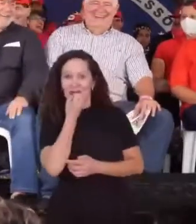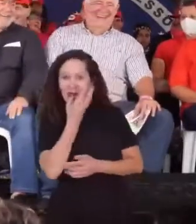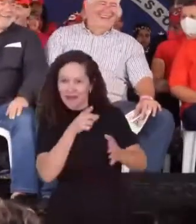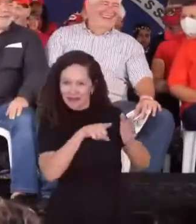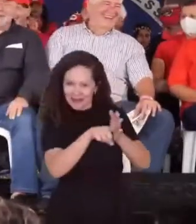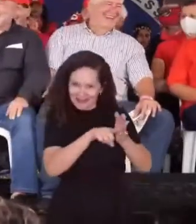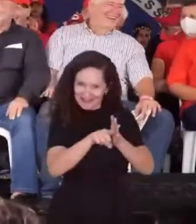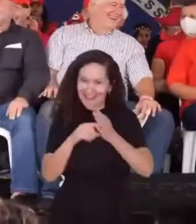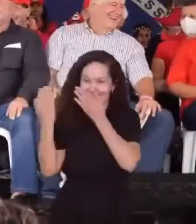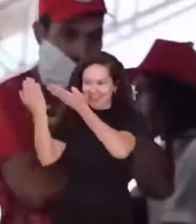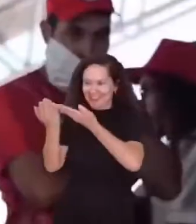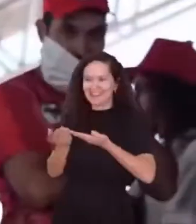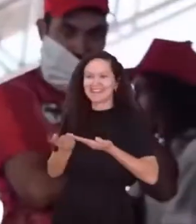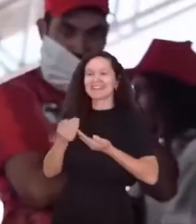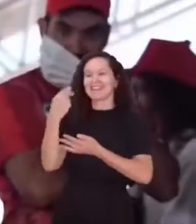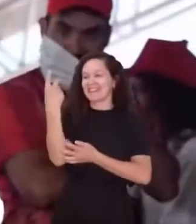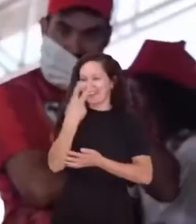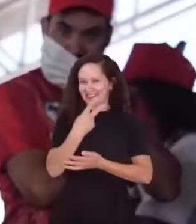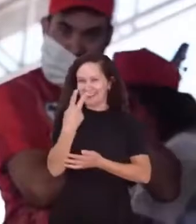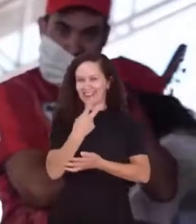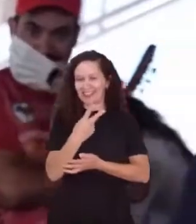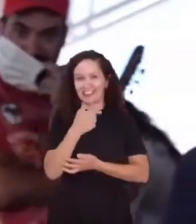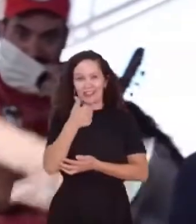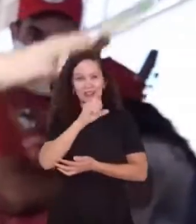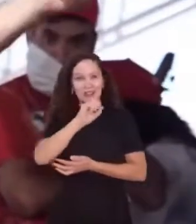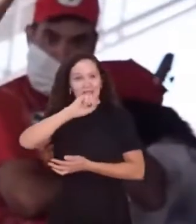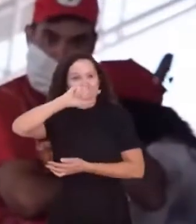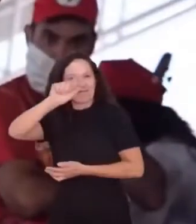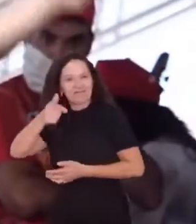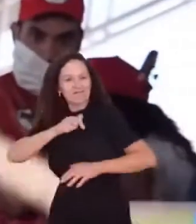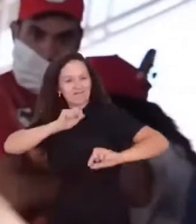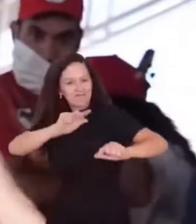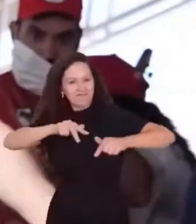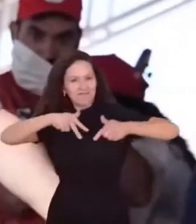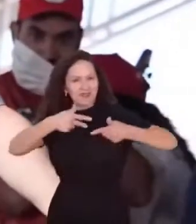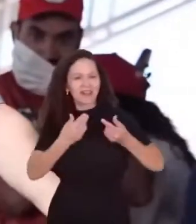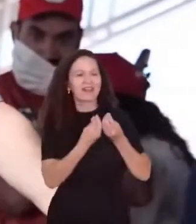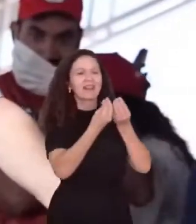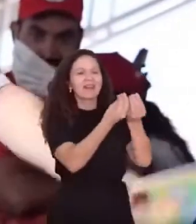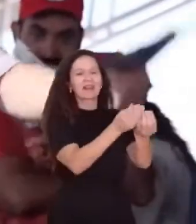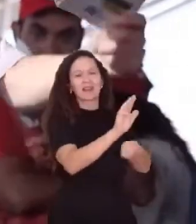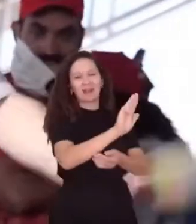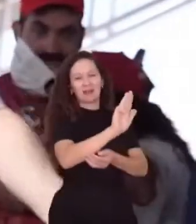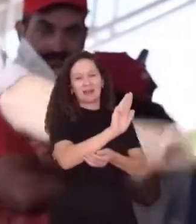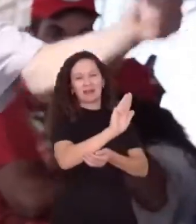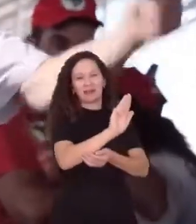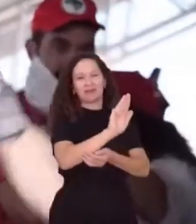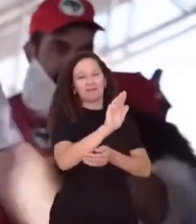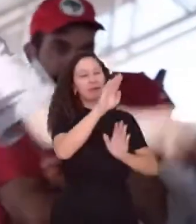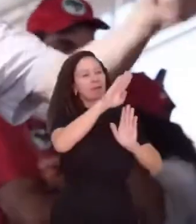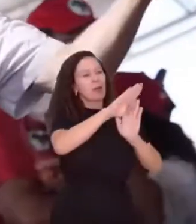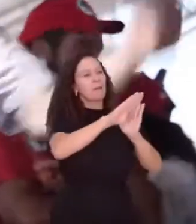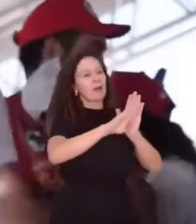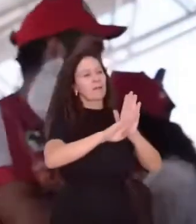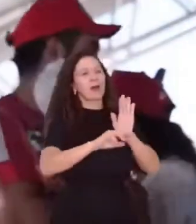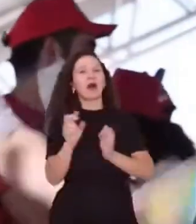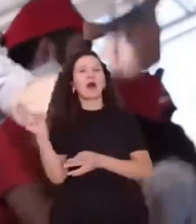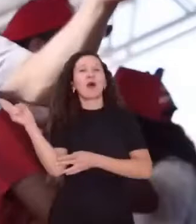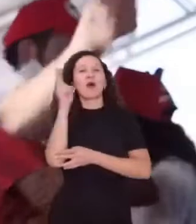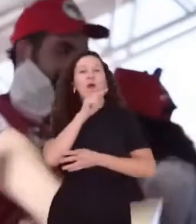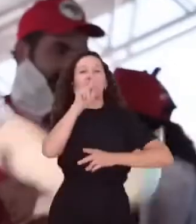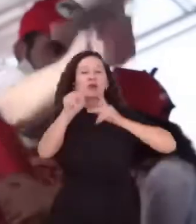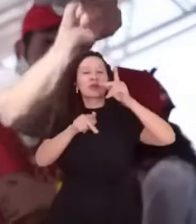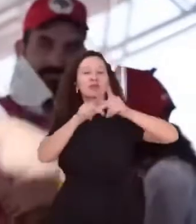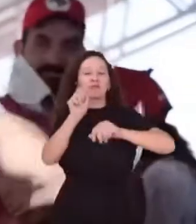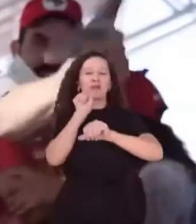E os 100 mil militantes vamos entregar para o Lula. Esse é o plano de emergência que o povo espera de você